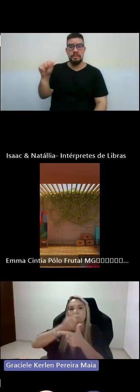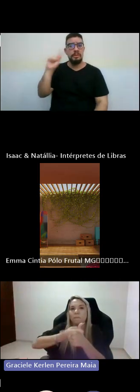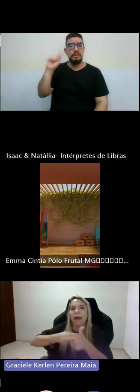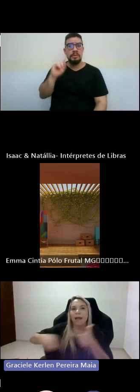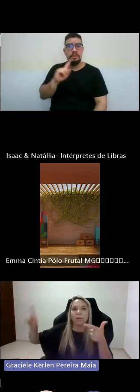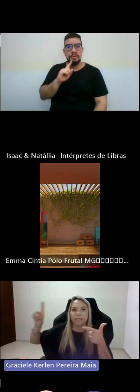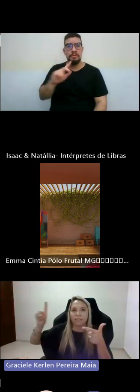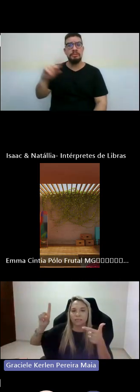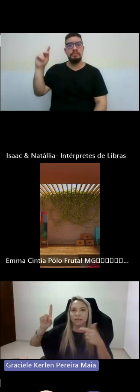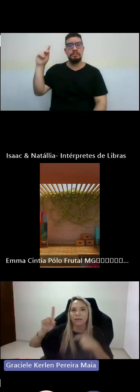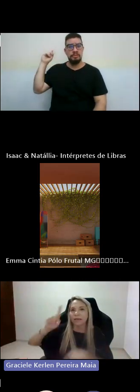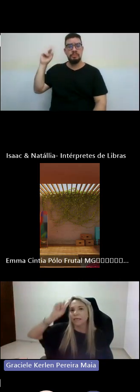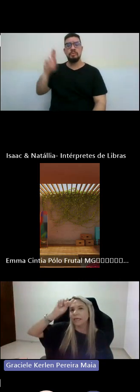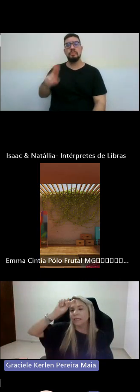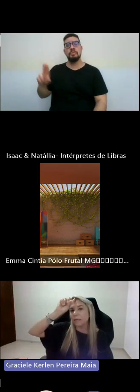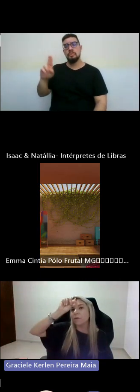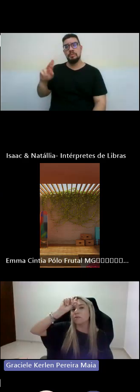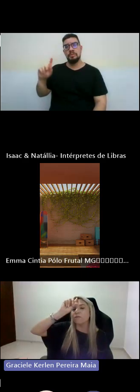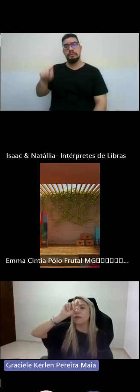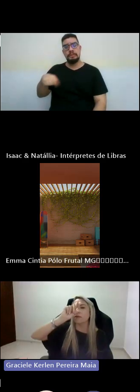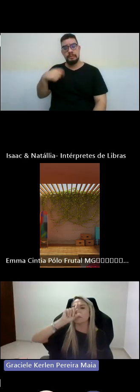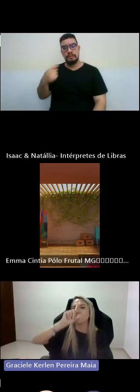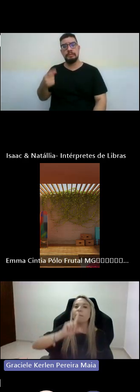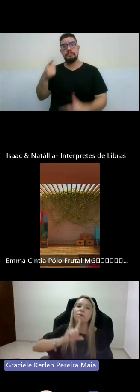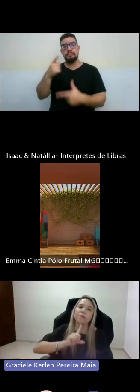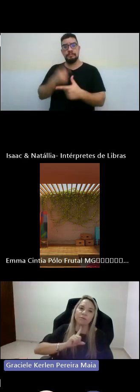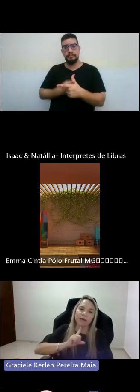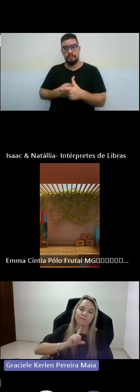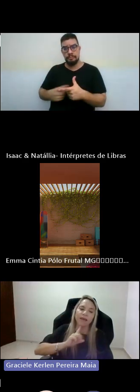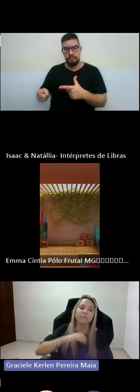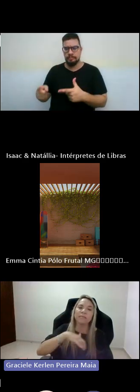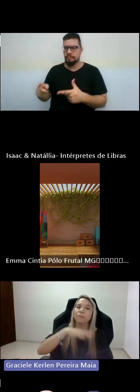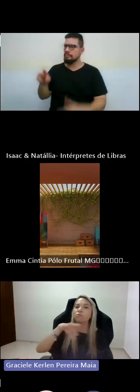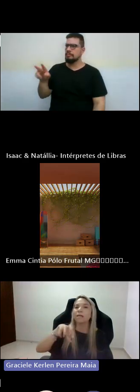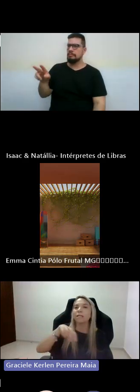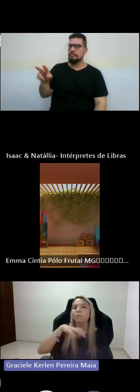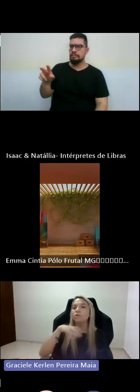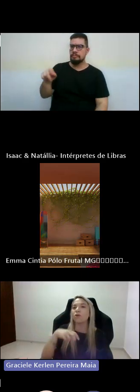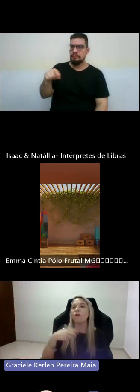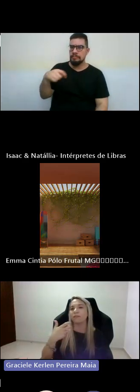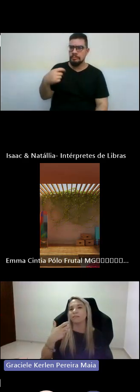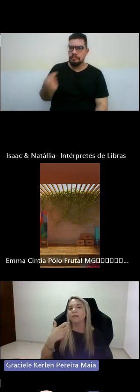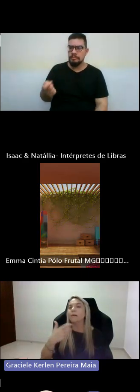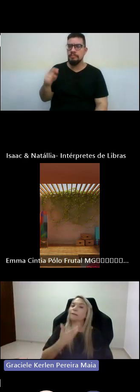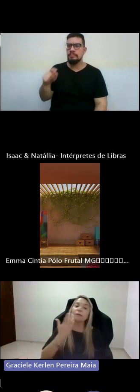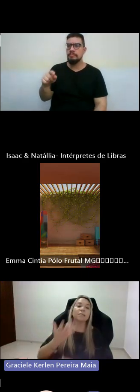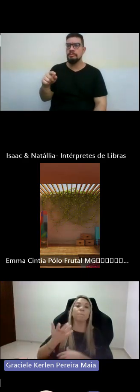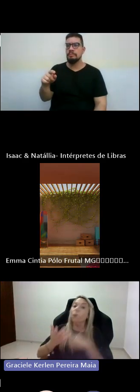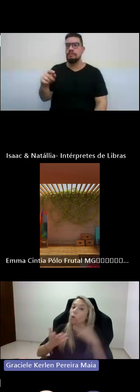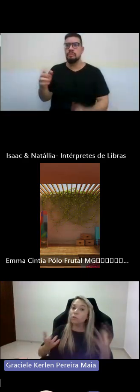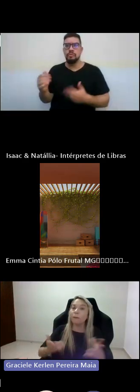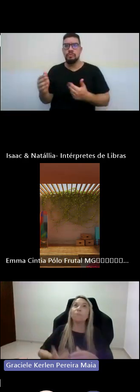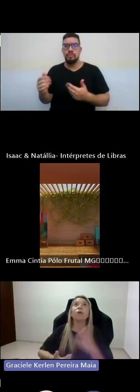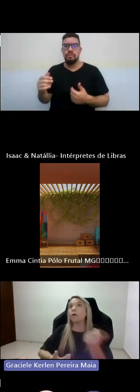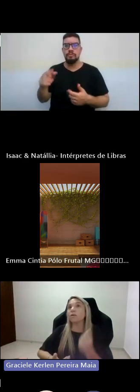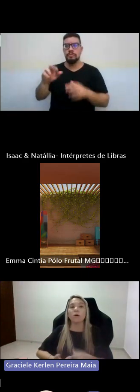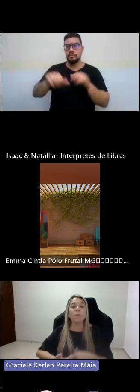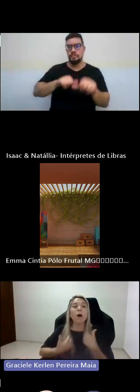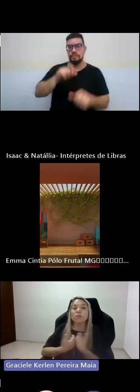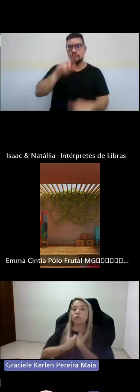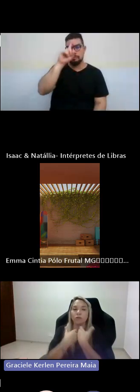usavam o sinal de amarelo assim. E aí depois eu vi que o sinal, a maioria usava esse, mas era muito usado pelos jovens. Então, assim, muda.